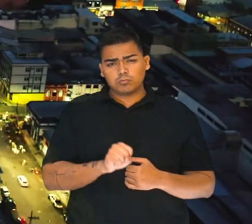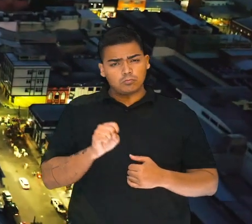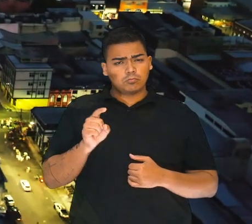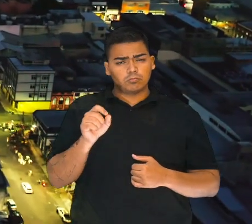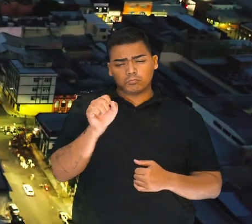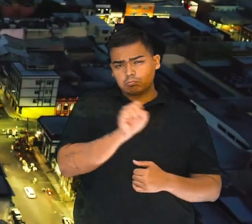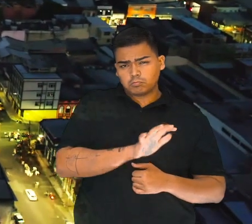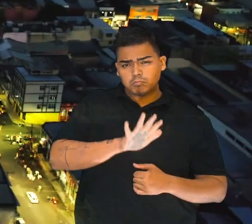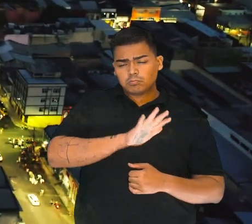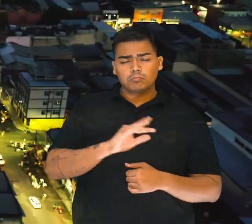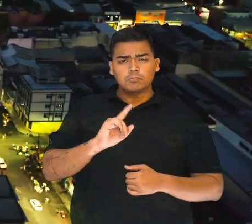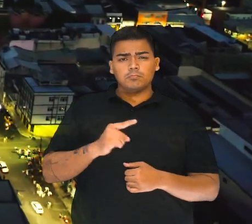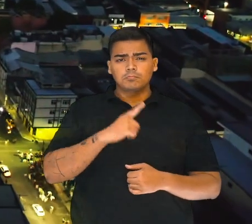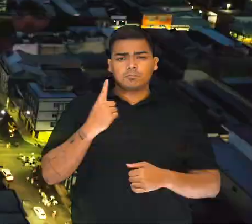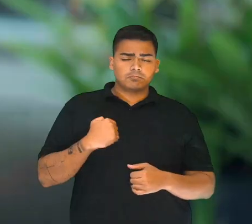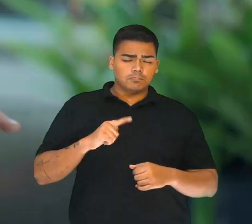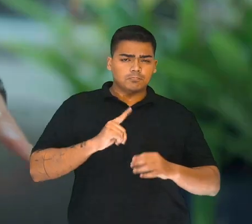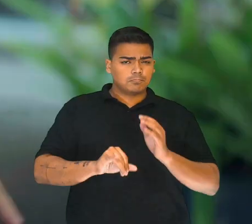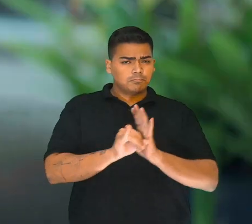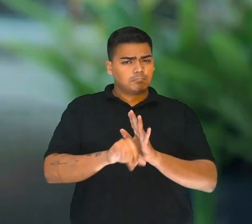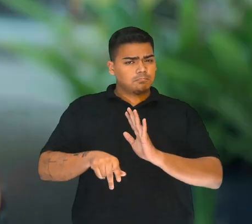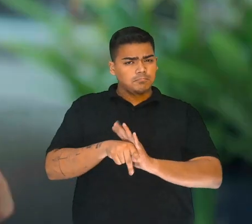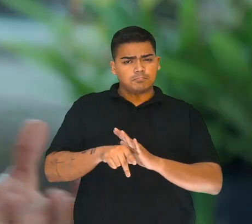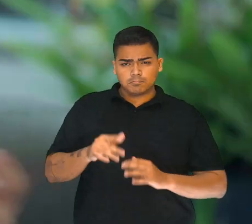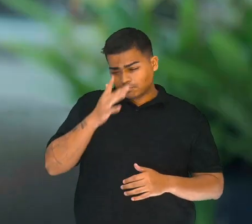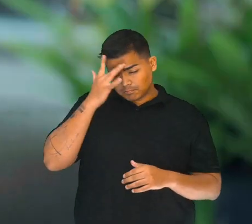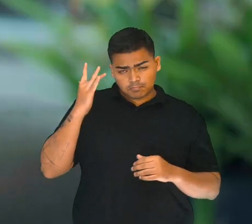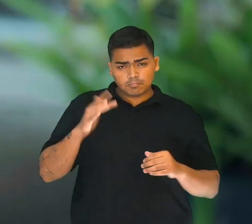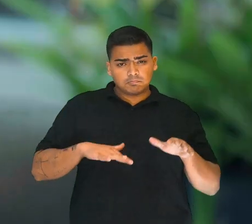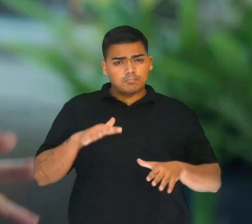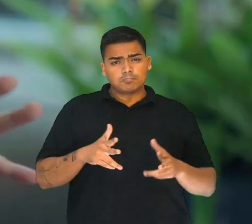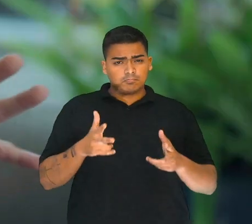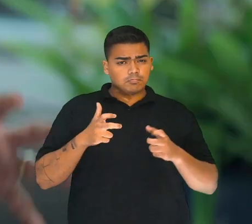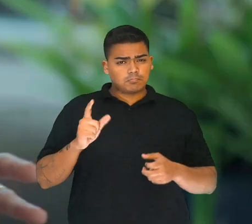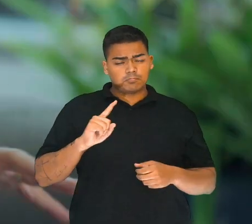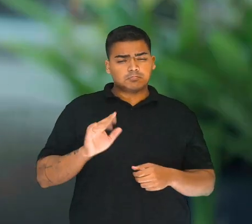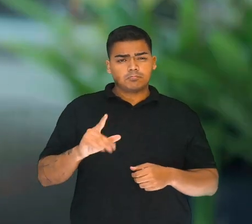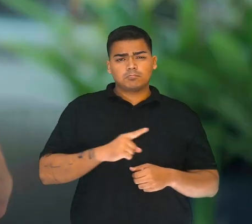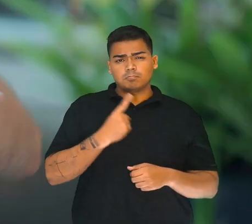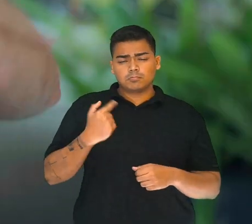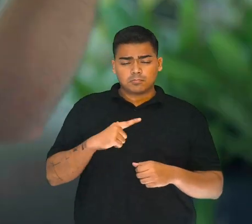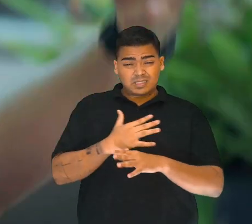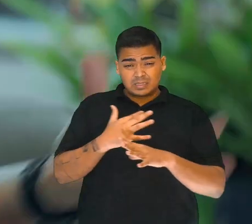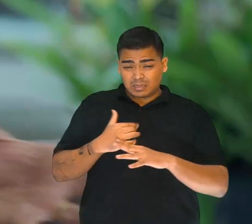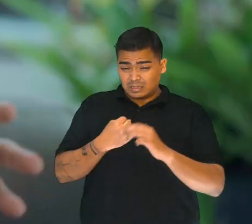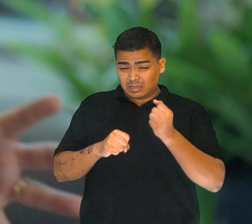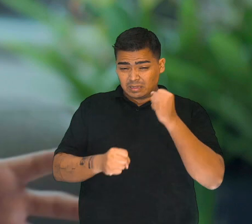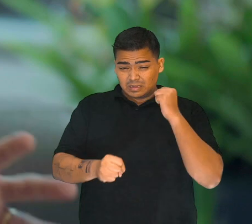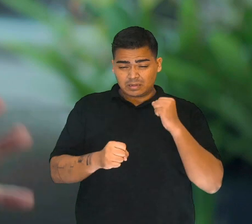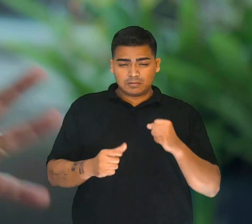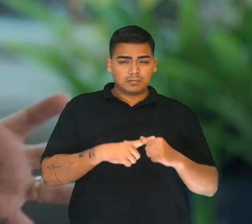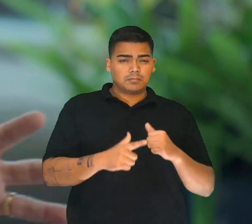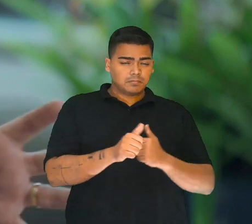Sudeste. Nós temos um DNA próprio. Apesar de muita gente não enxergar, nós somos uma metrópole no meio da floresta